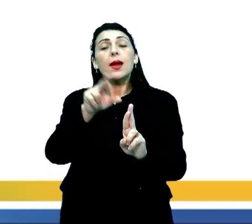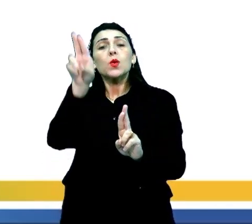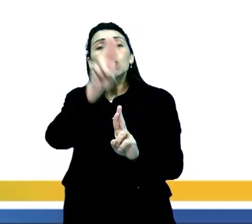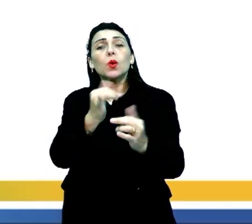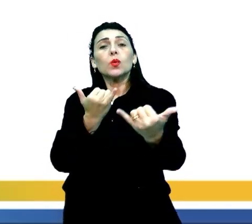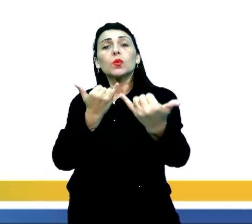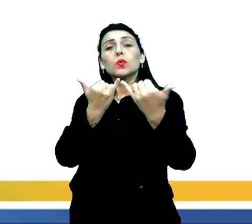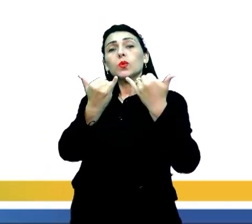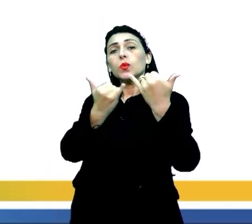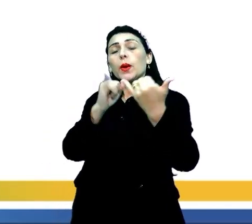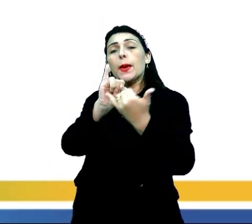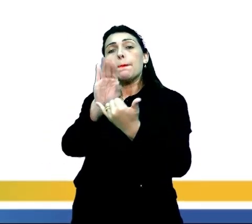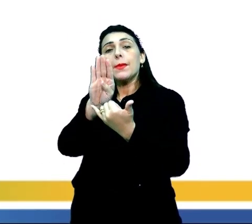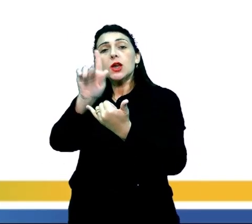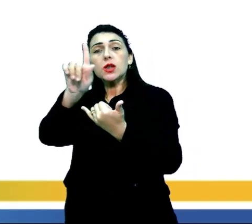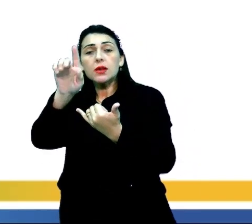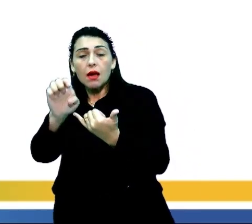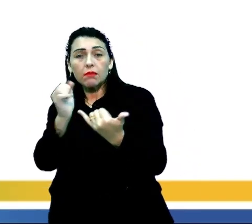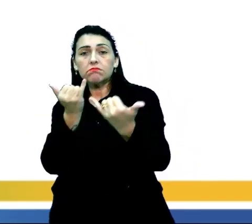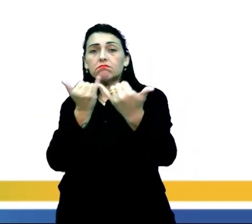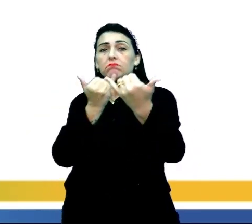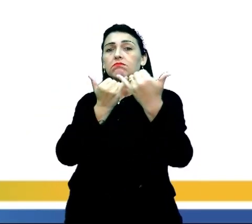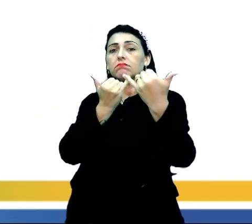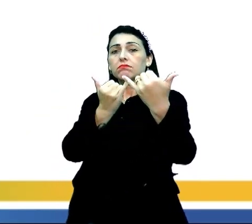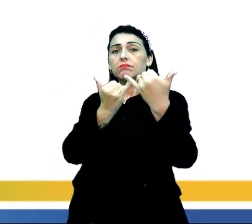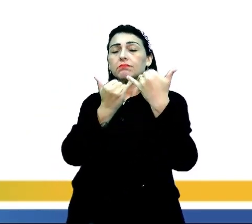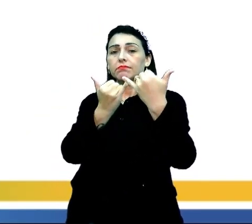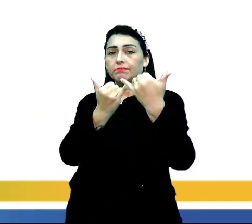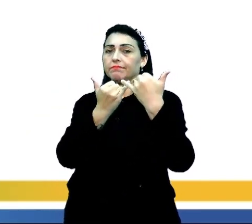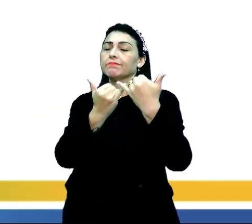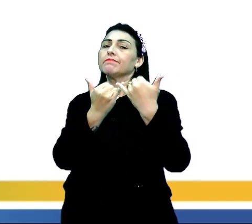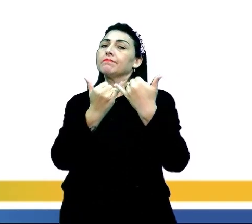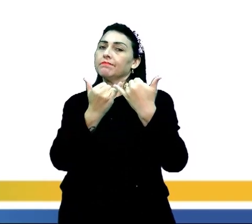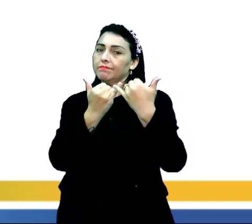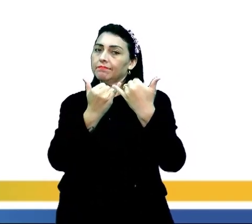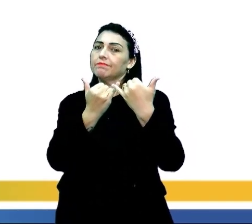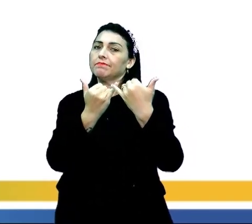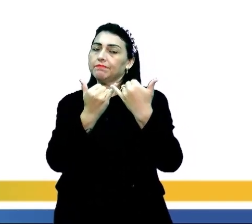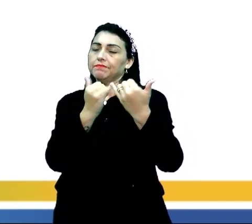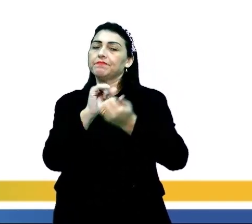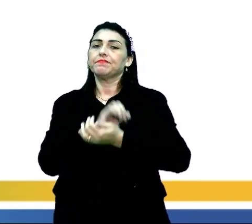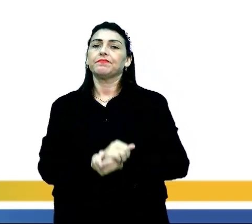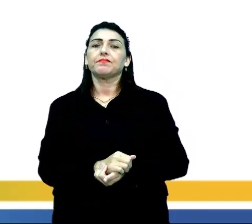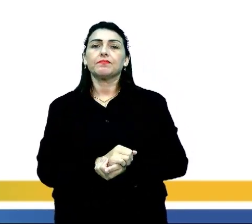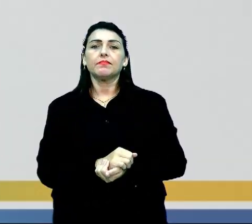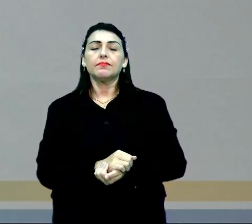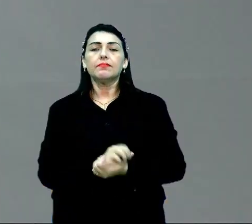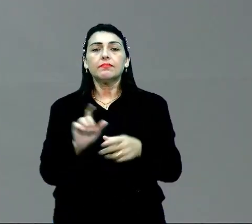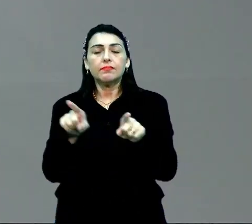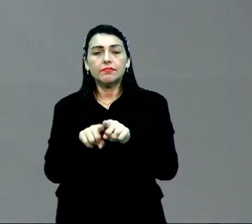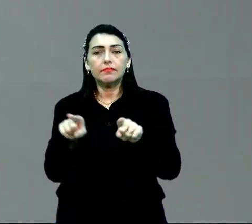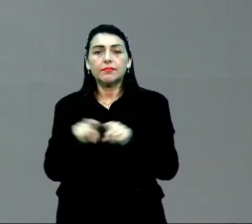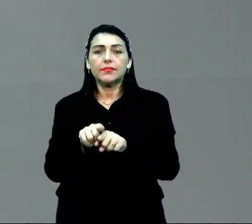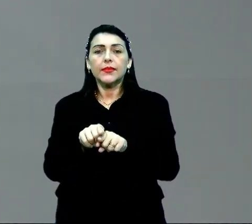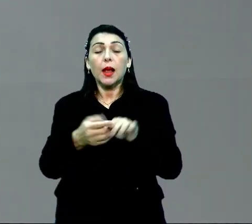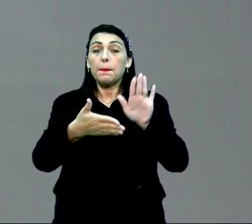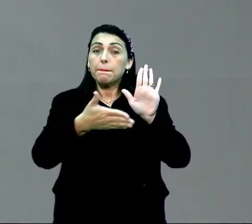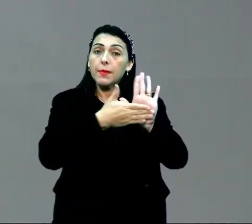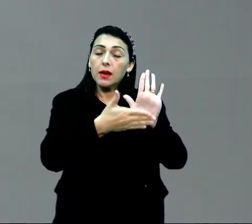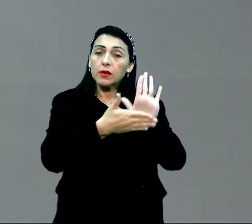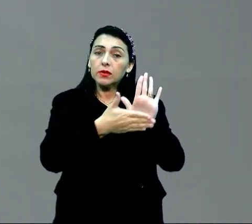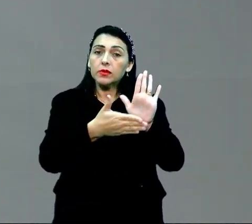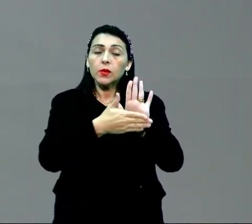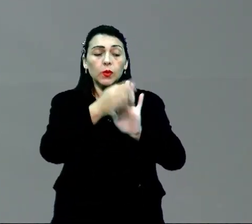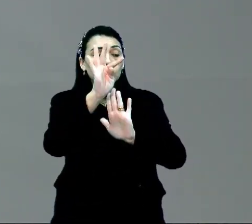utilizou o Instituto Brasileiro de Geografia e Estatística, que é o IBGE. Provavelmente ela se pautou